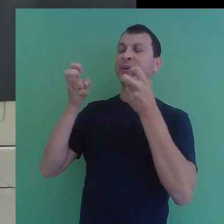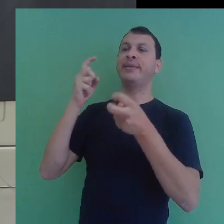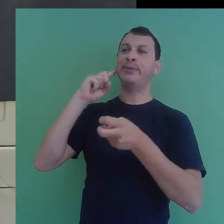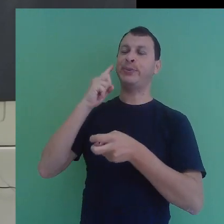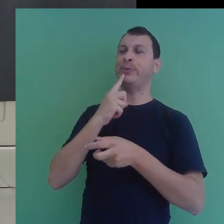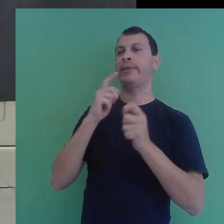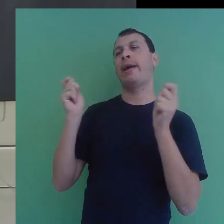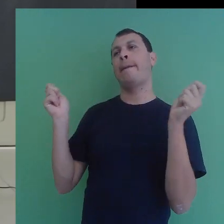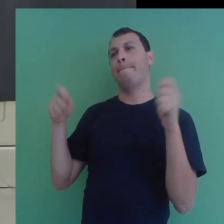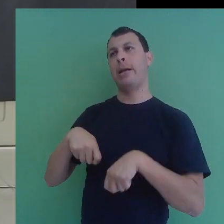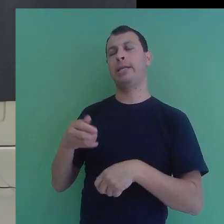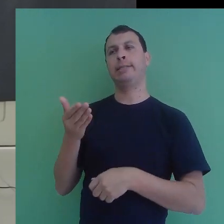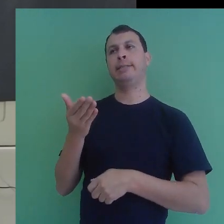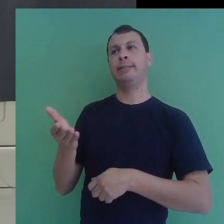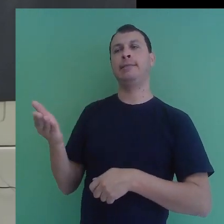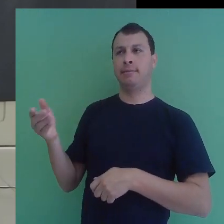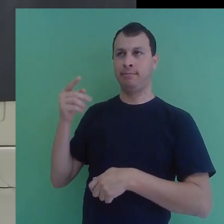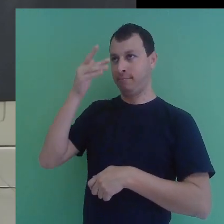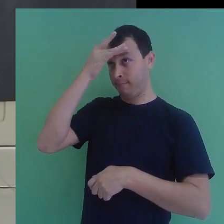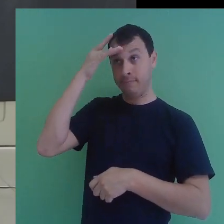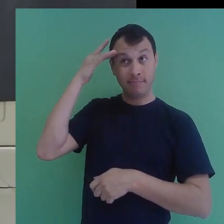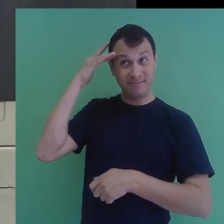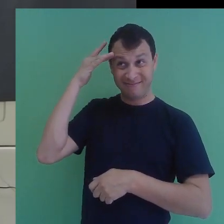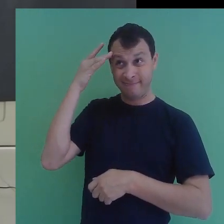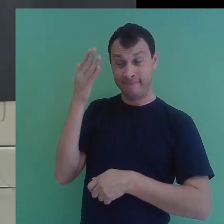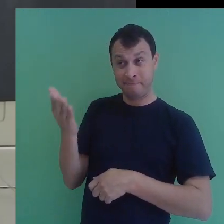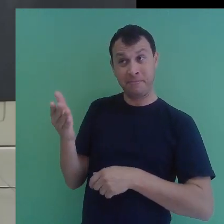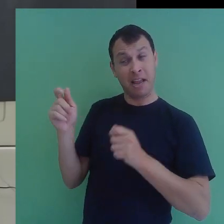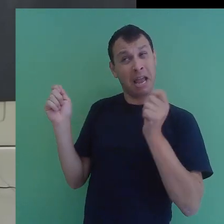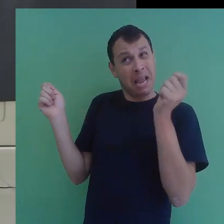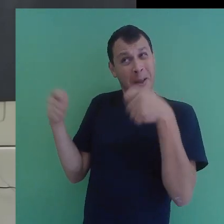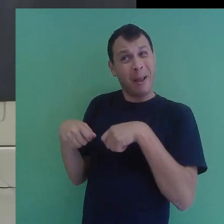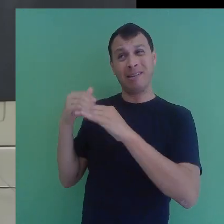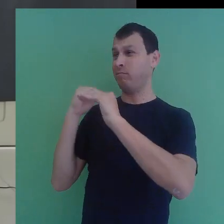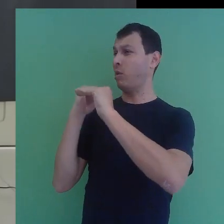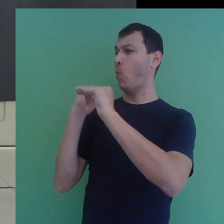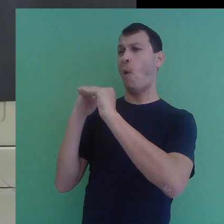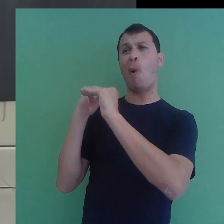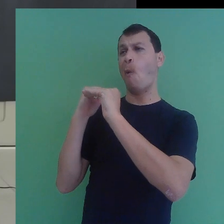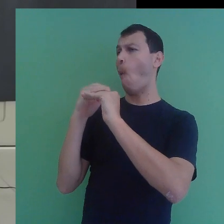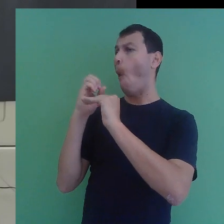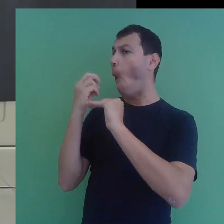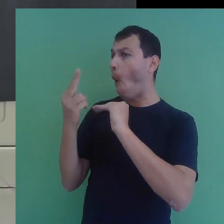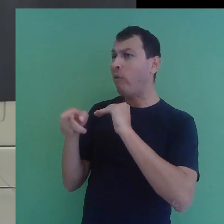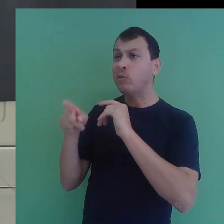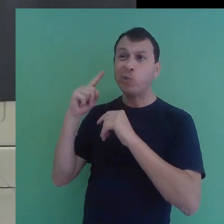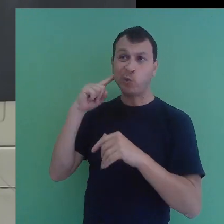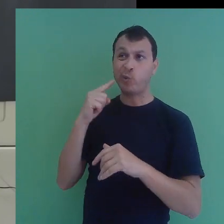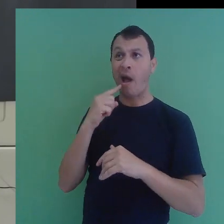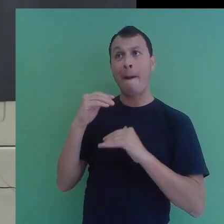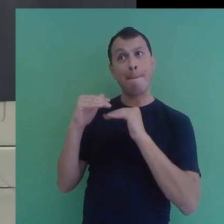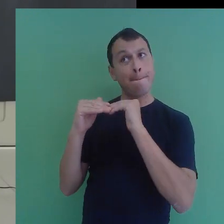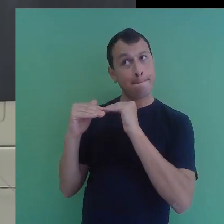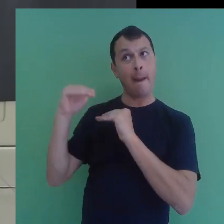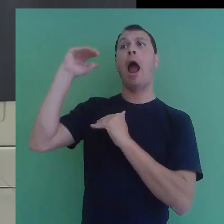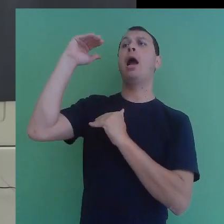reconhecimento da capacidade dos surdos. Eles são pessoas tão capazes quanto nós, ou ainda mais.